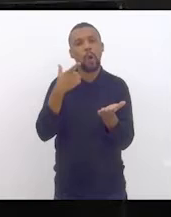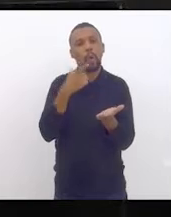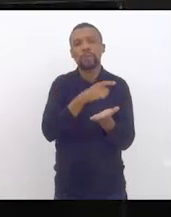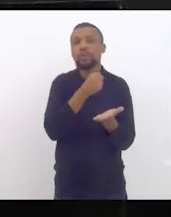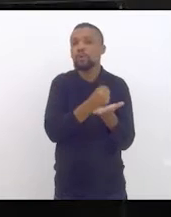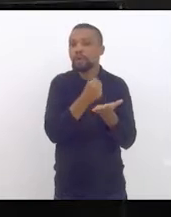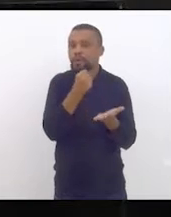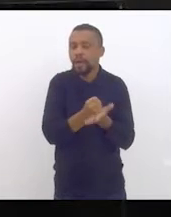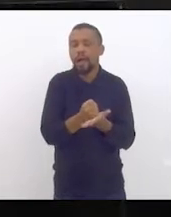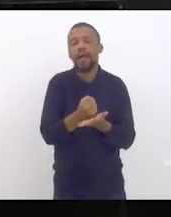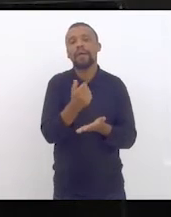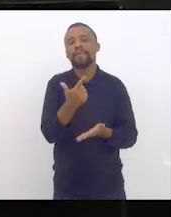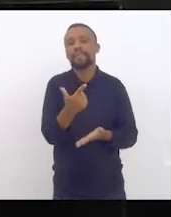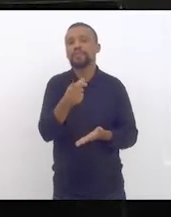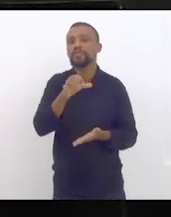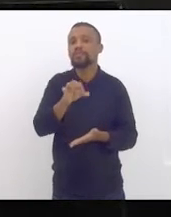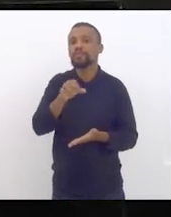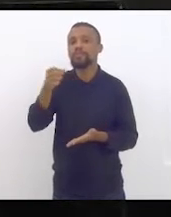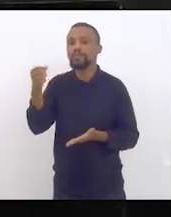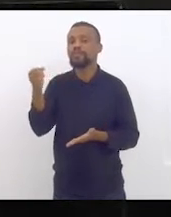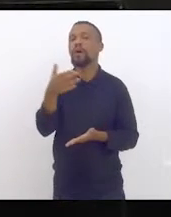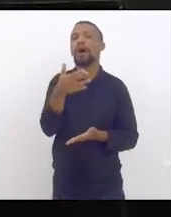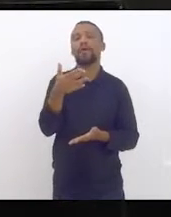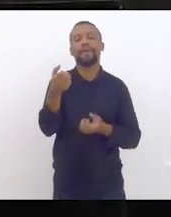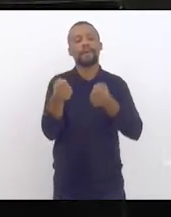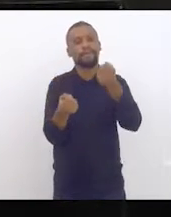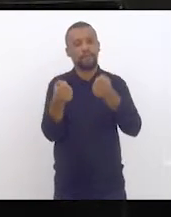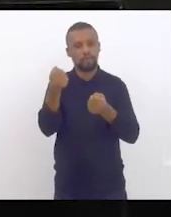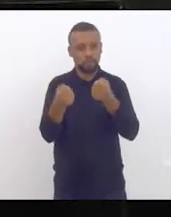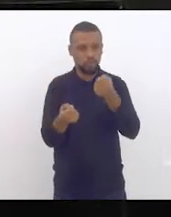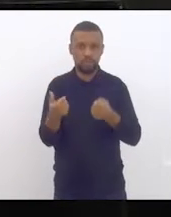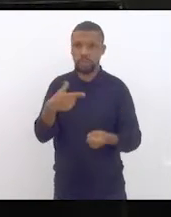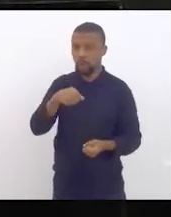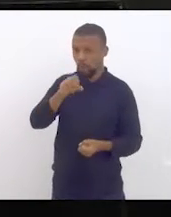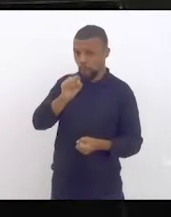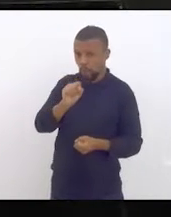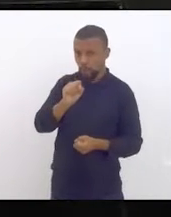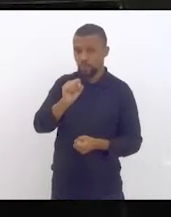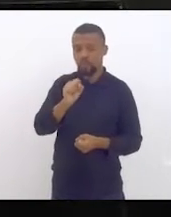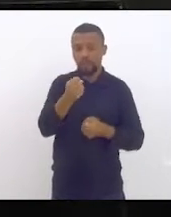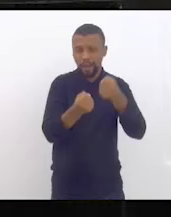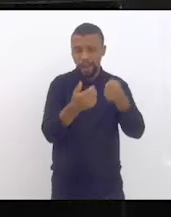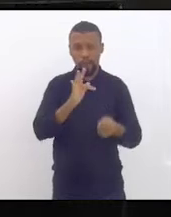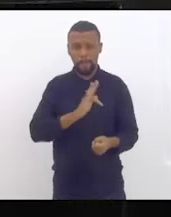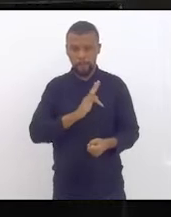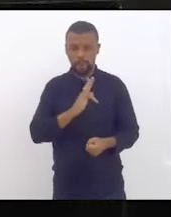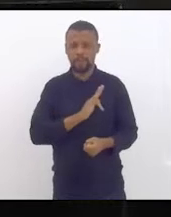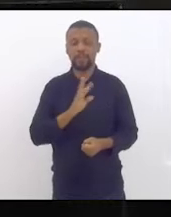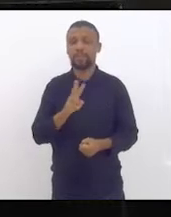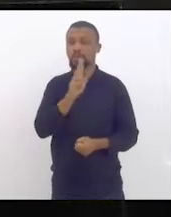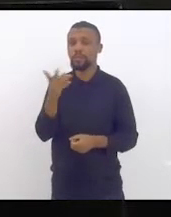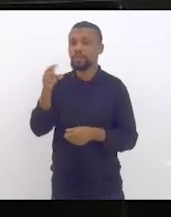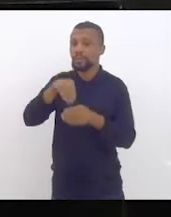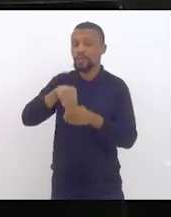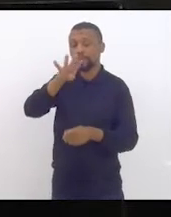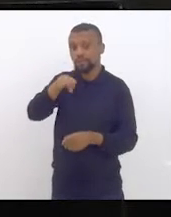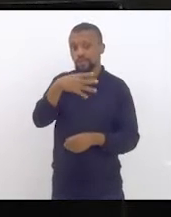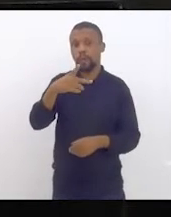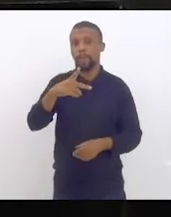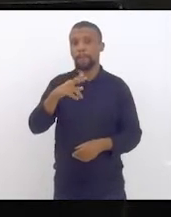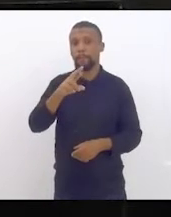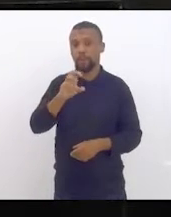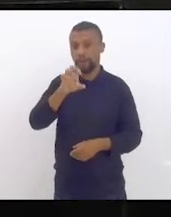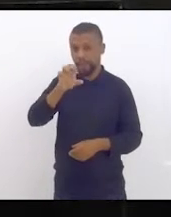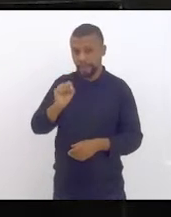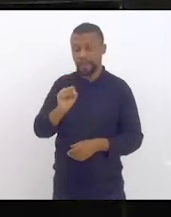viaturas onde oito estão sendo utilizados no programa Estadual de integração na segurança que é o proex